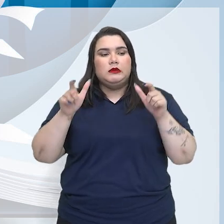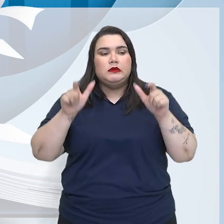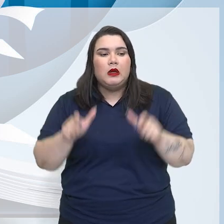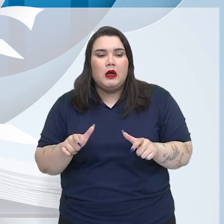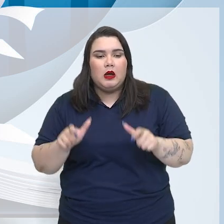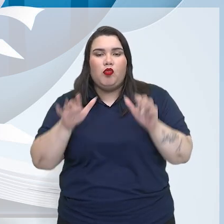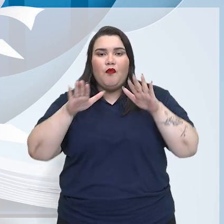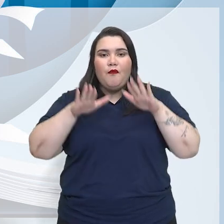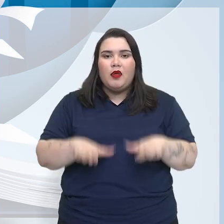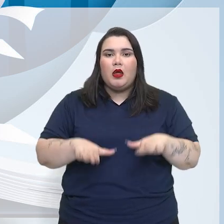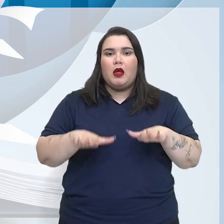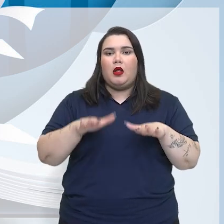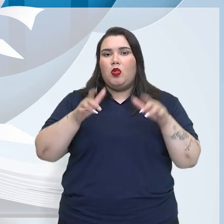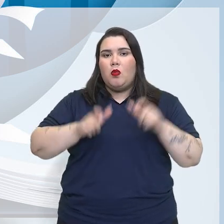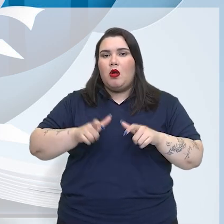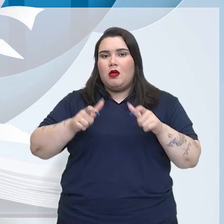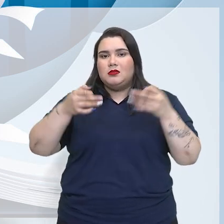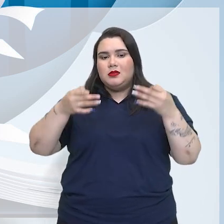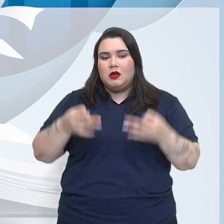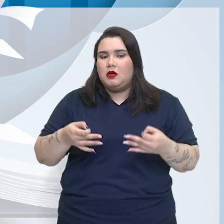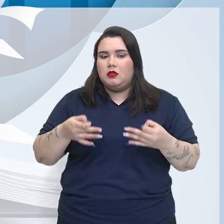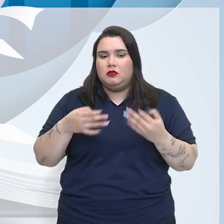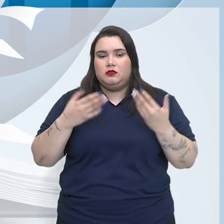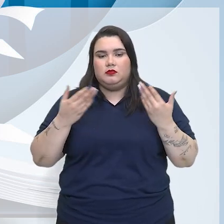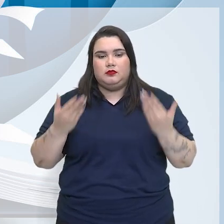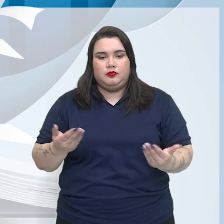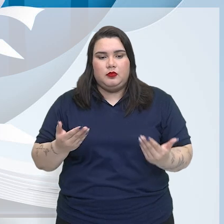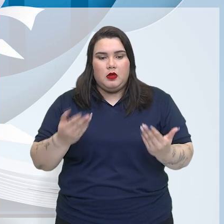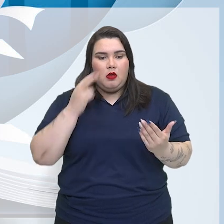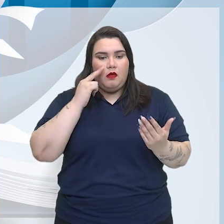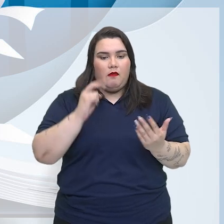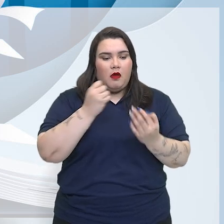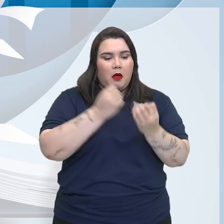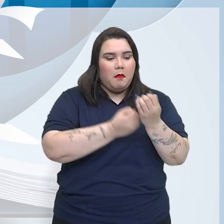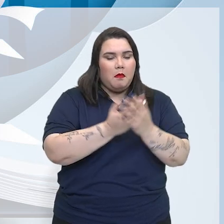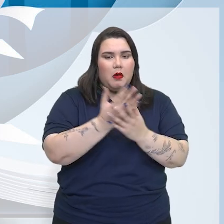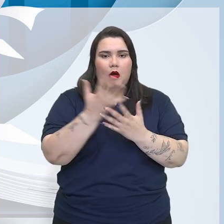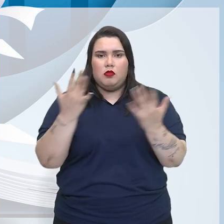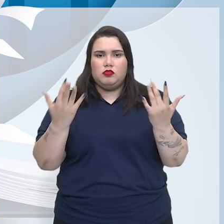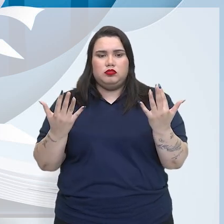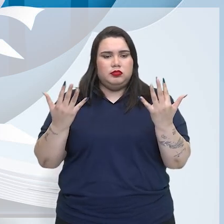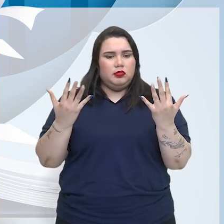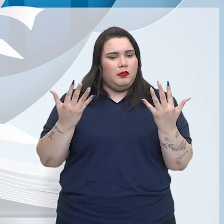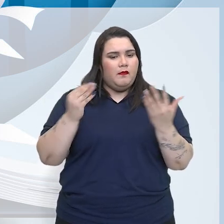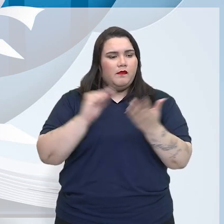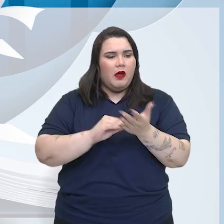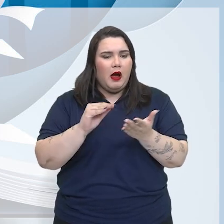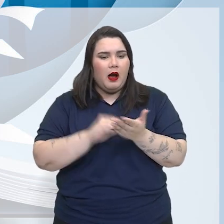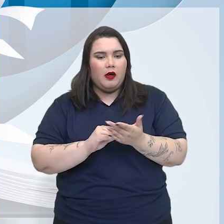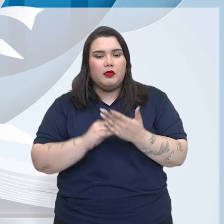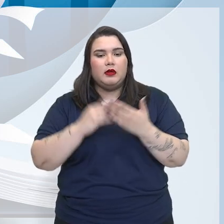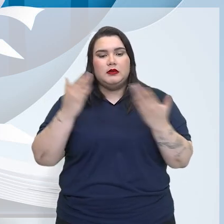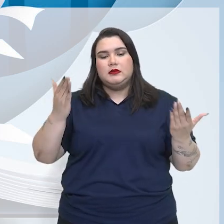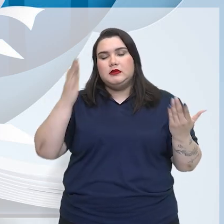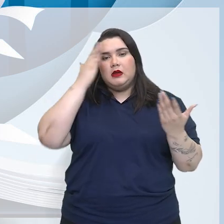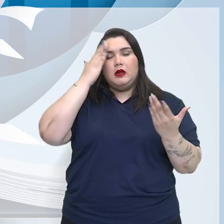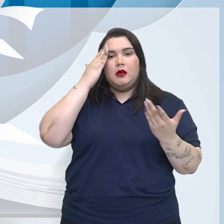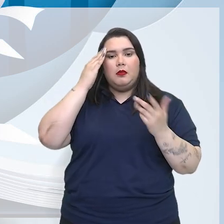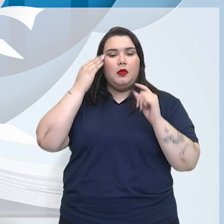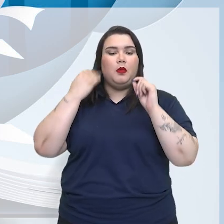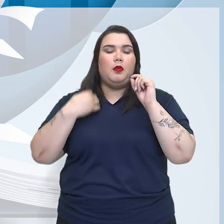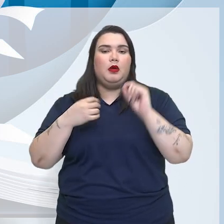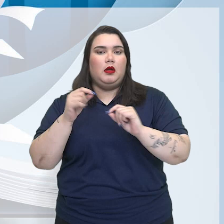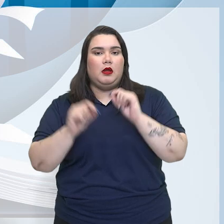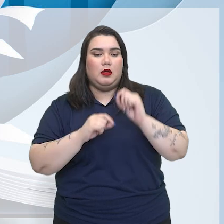para ficar. E olhas, então, as tuas mãos vazias, no maravilhoso espanto de saberes